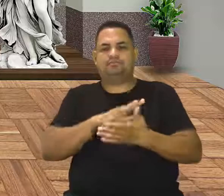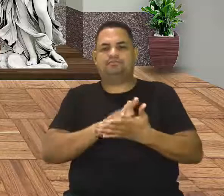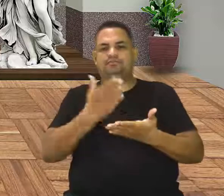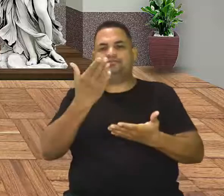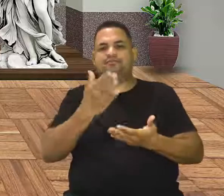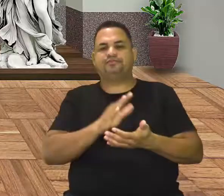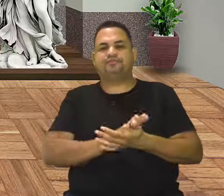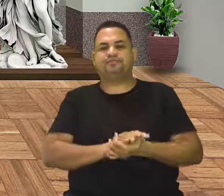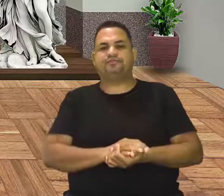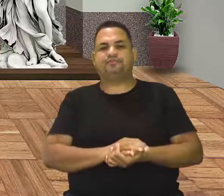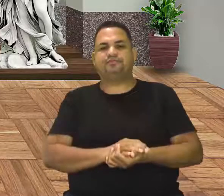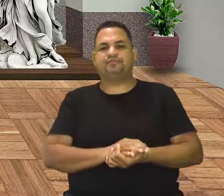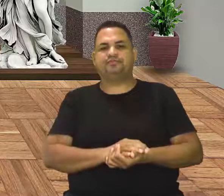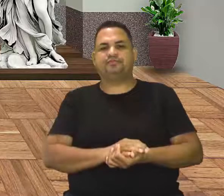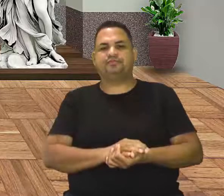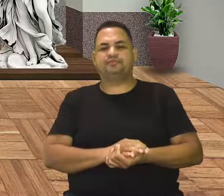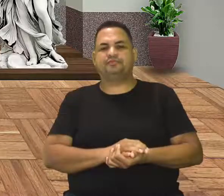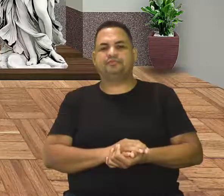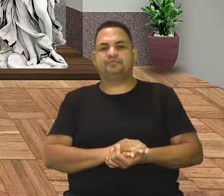coloco aí mais